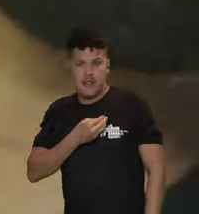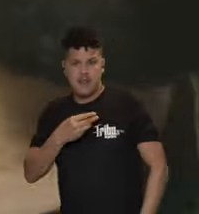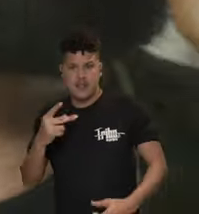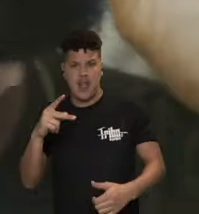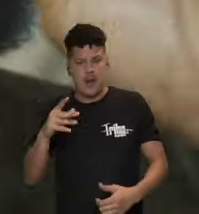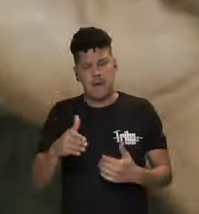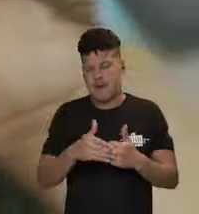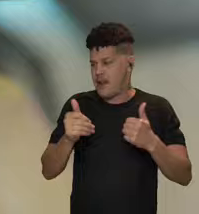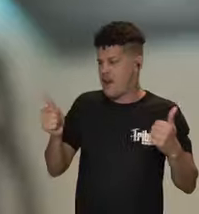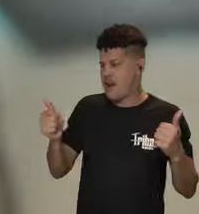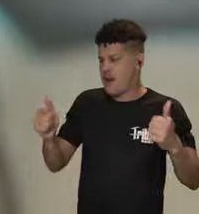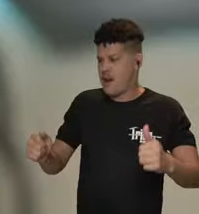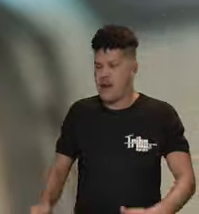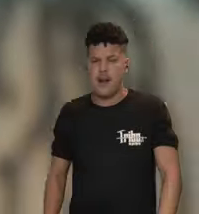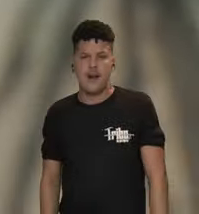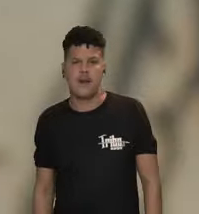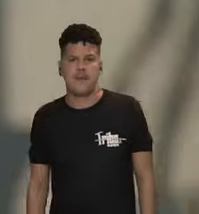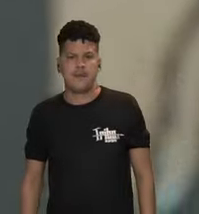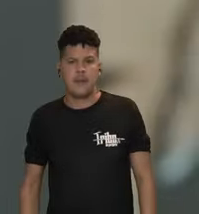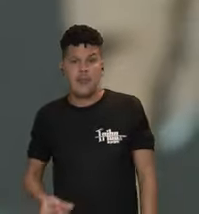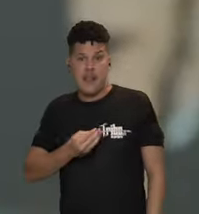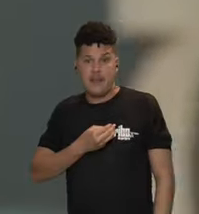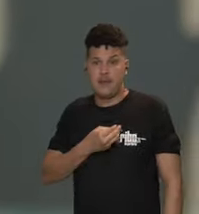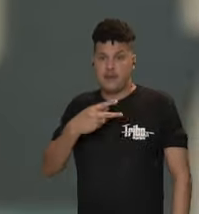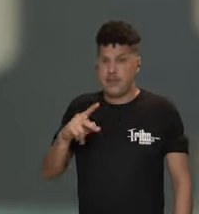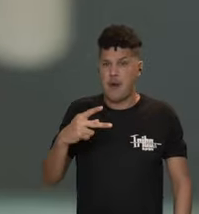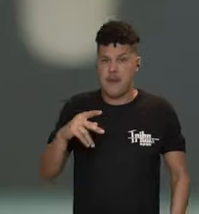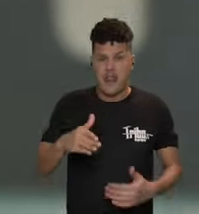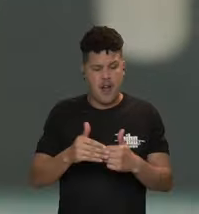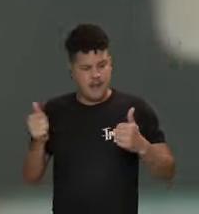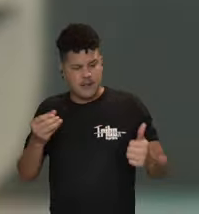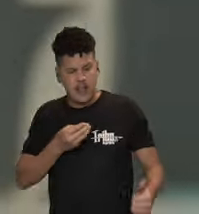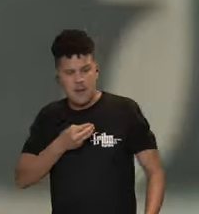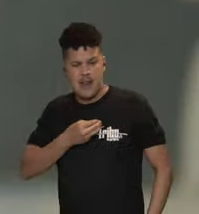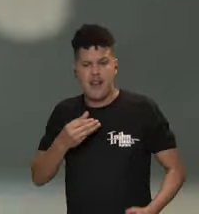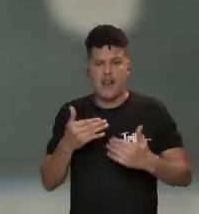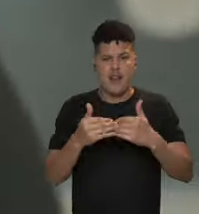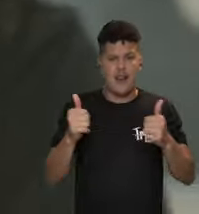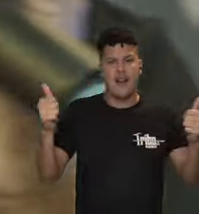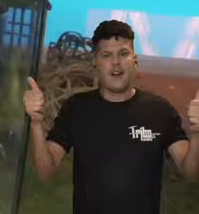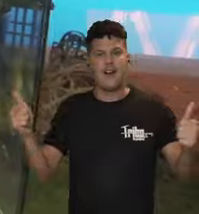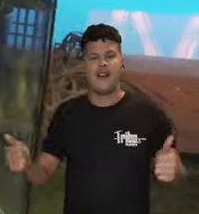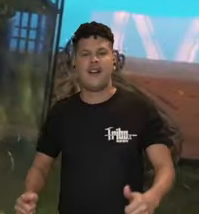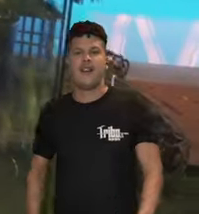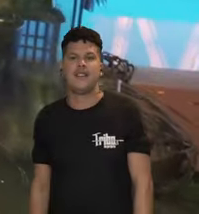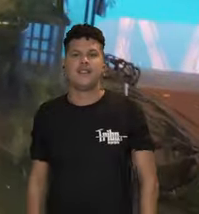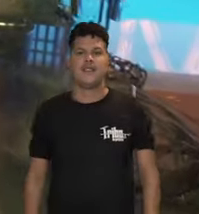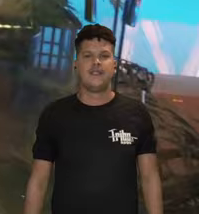o seu melhor, vivo o seu melhor. Vivo o seu melhor, vivo o seu melhor.